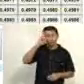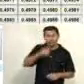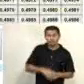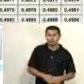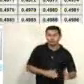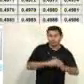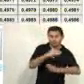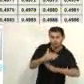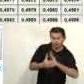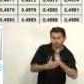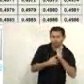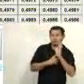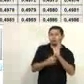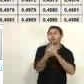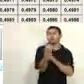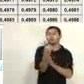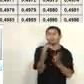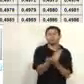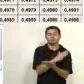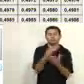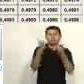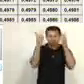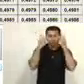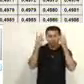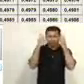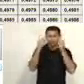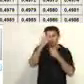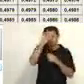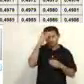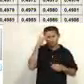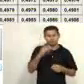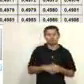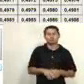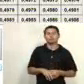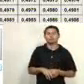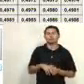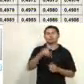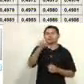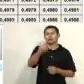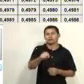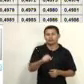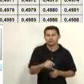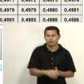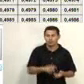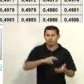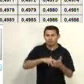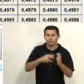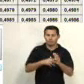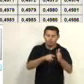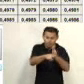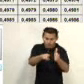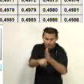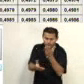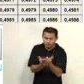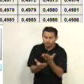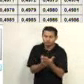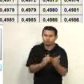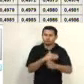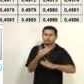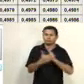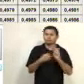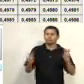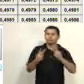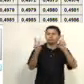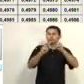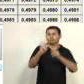todas se referem a uma única distribuição normal, pessoal. E isso definido pela estatística. Todos esses valores são tabelados,